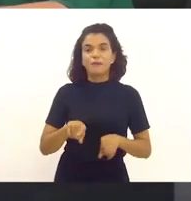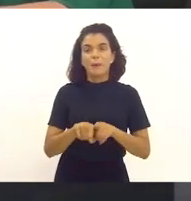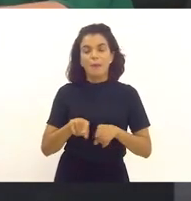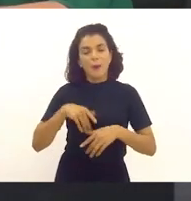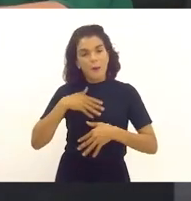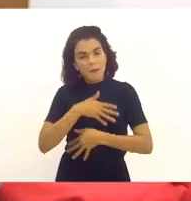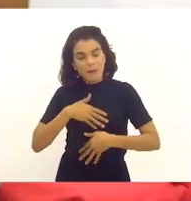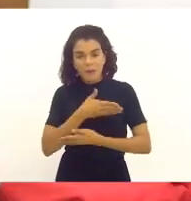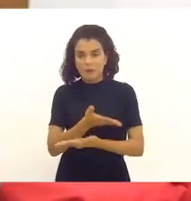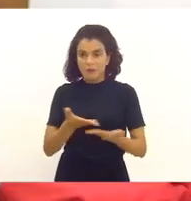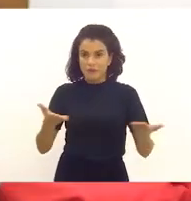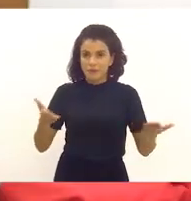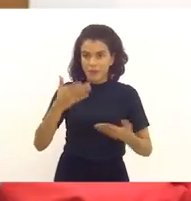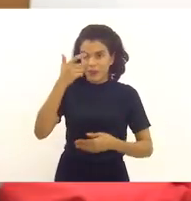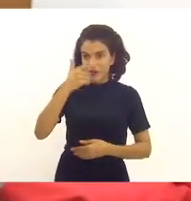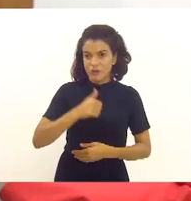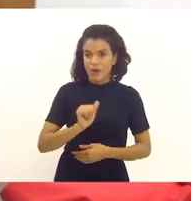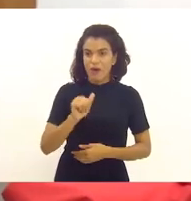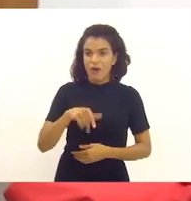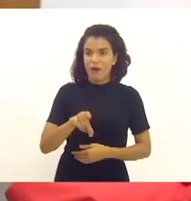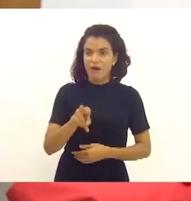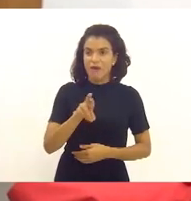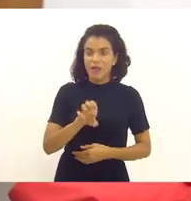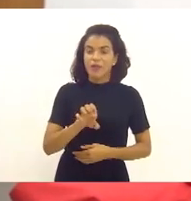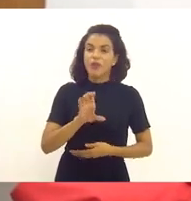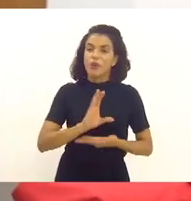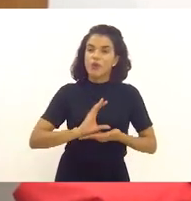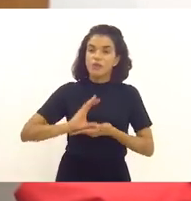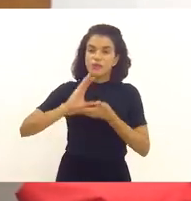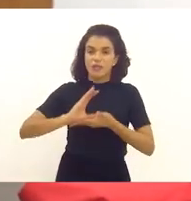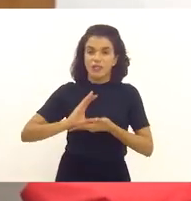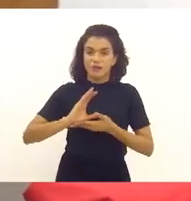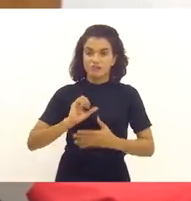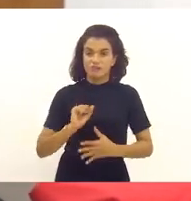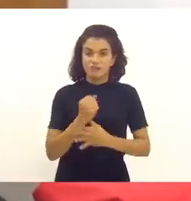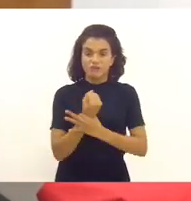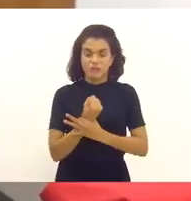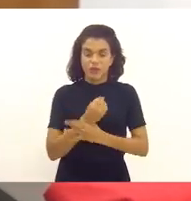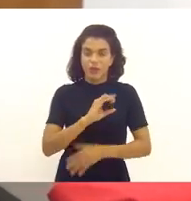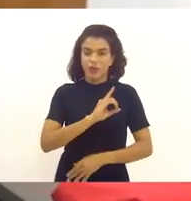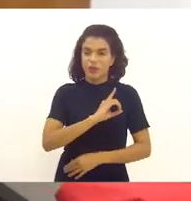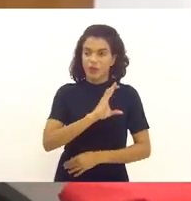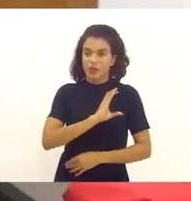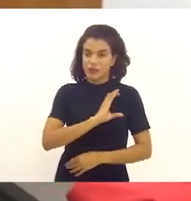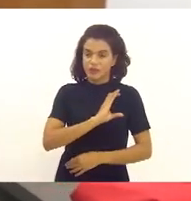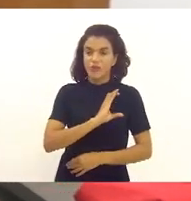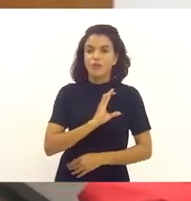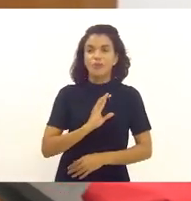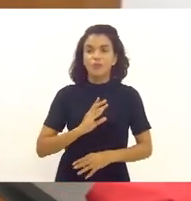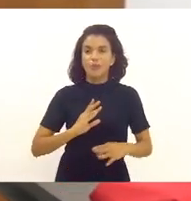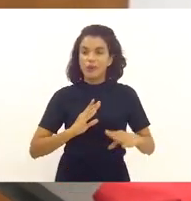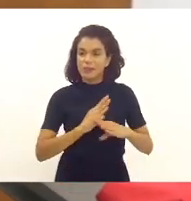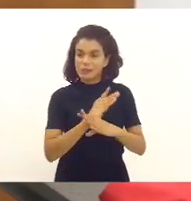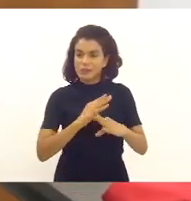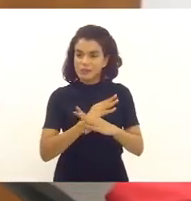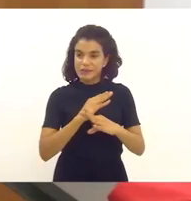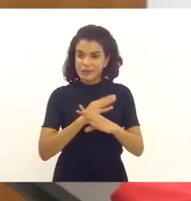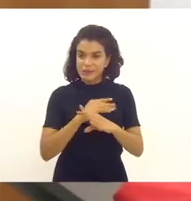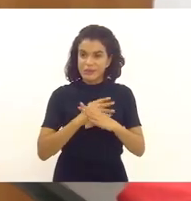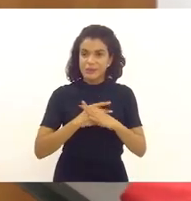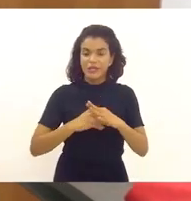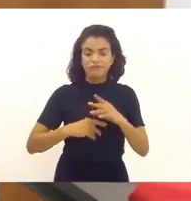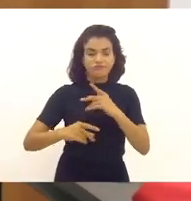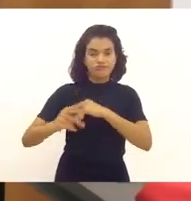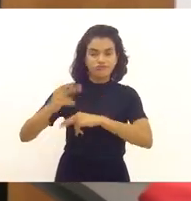demais deputados eu sou André Vieira presente Conselho de Segurança em Duque de Caxias é uma cidade que historicamente